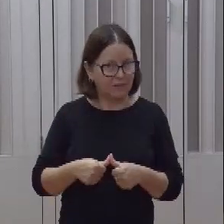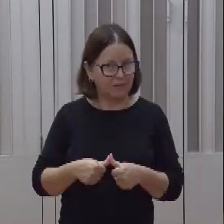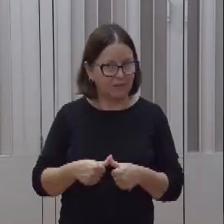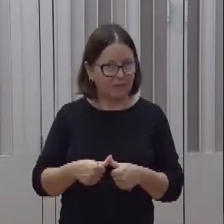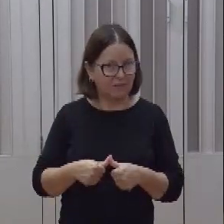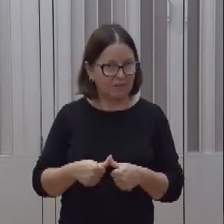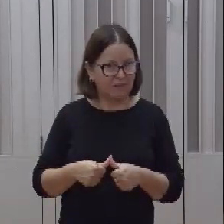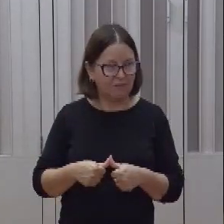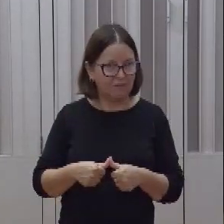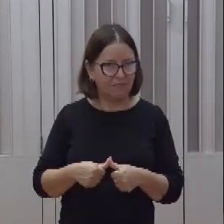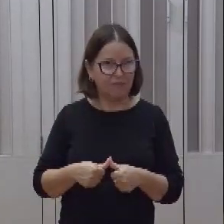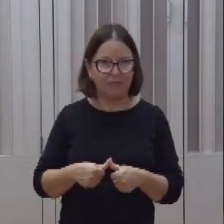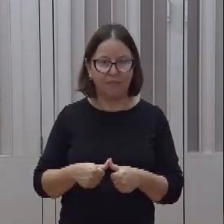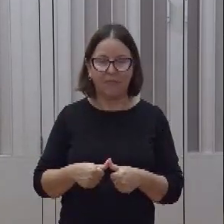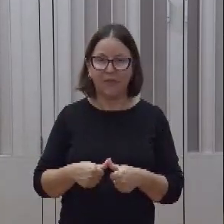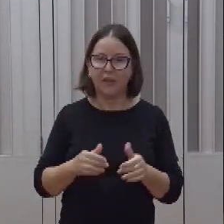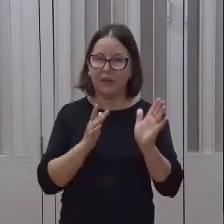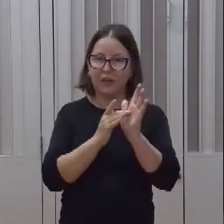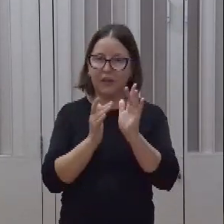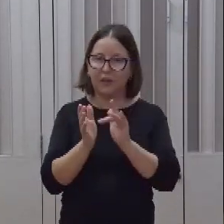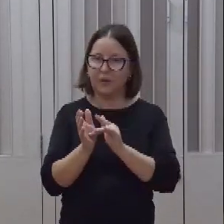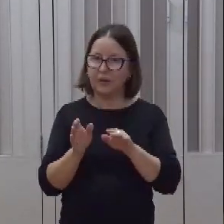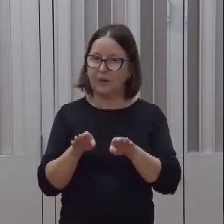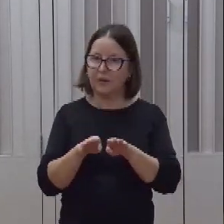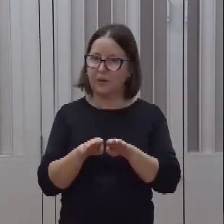Ele também não está dizendo,